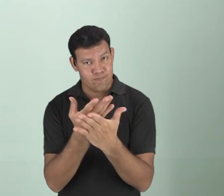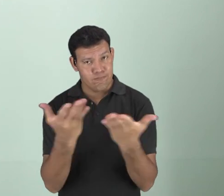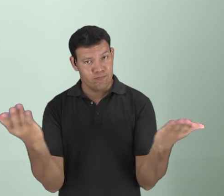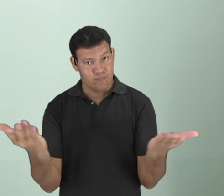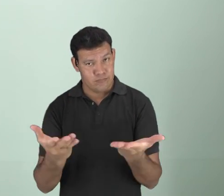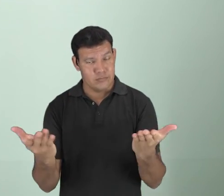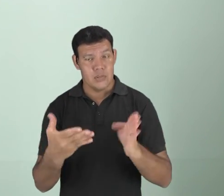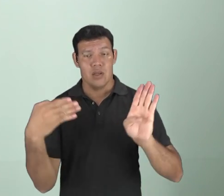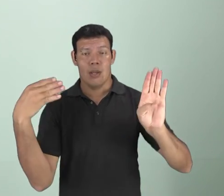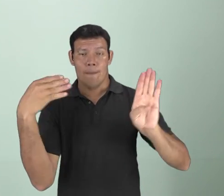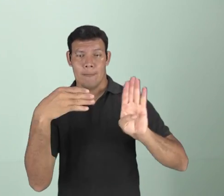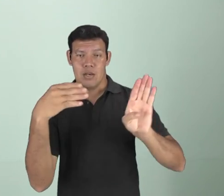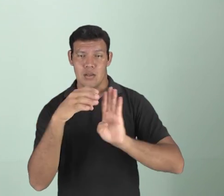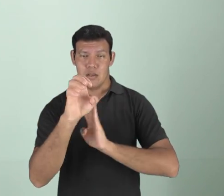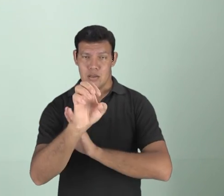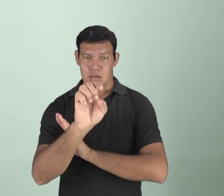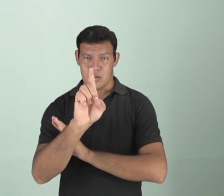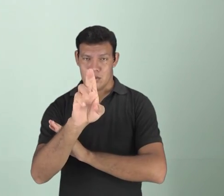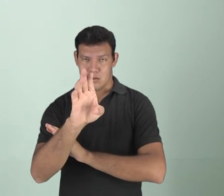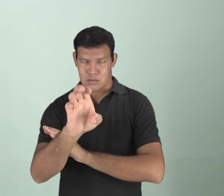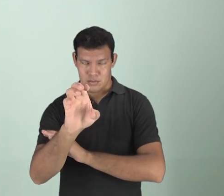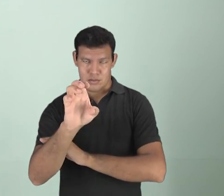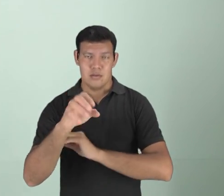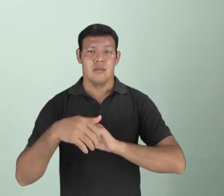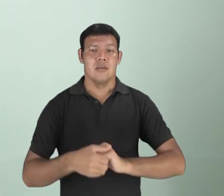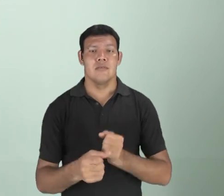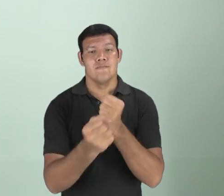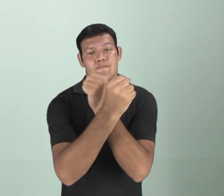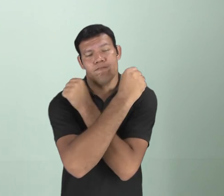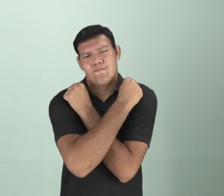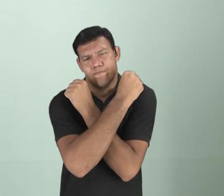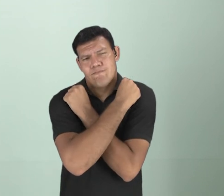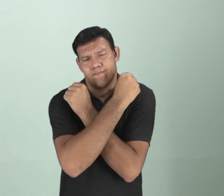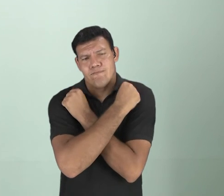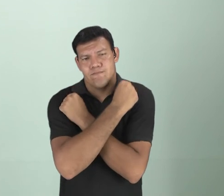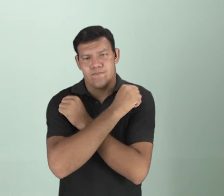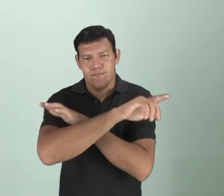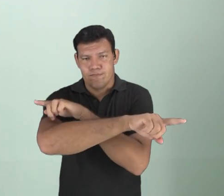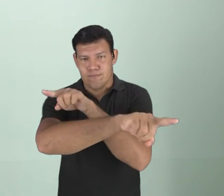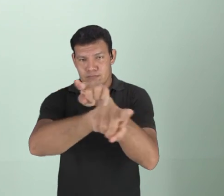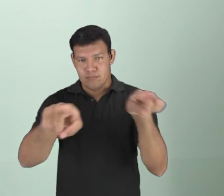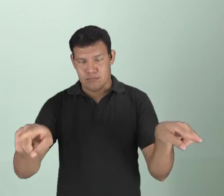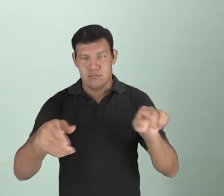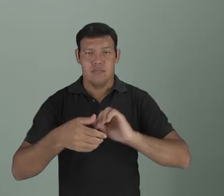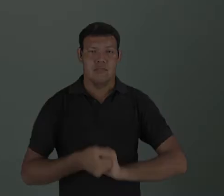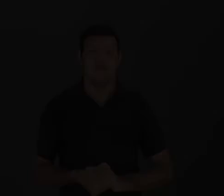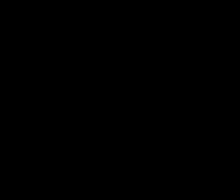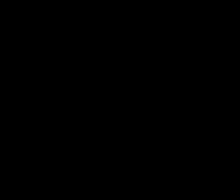Acesse a plataforma eduque.ac. Um forte abraço a todos vocês.